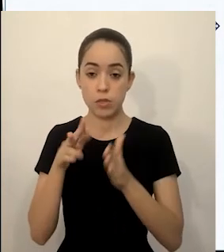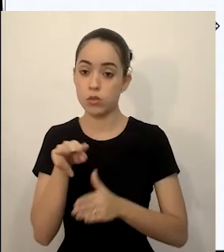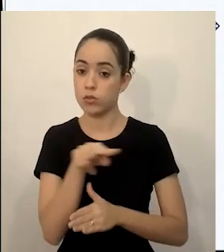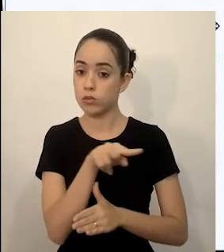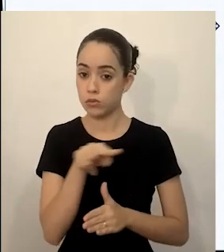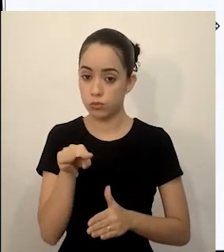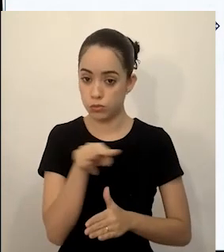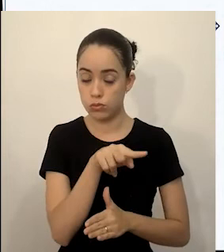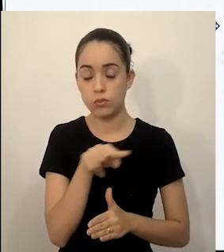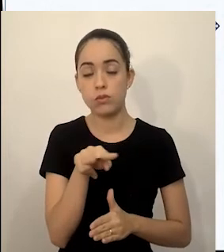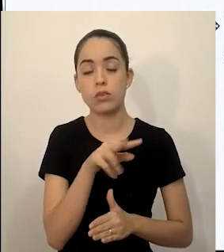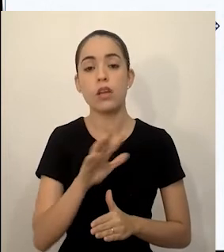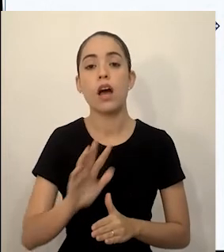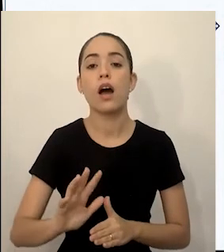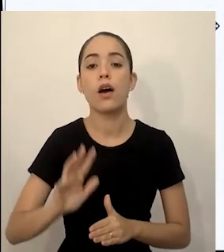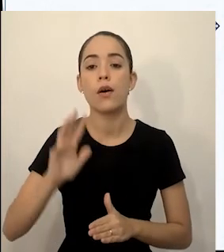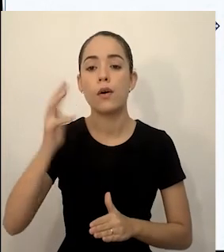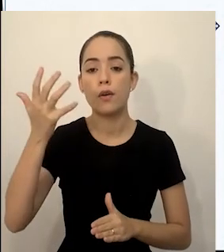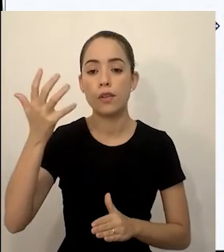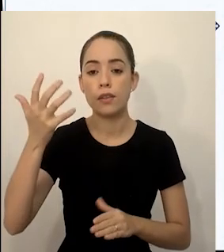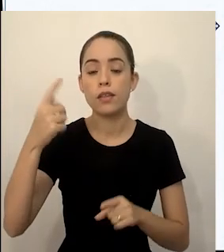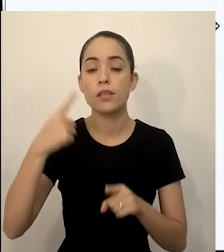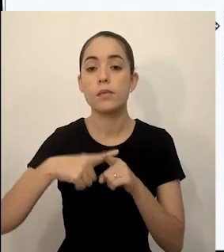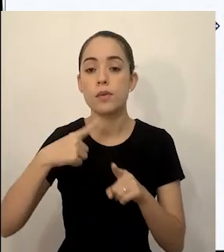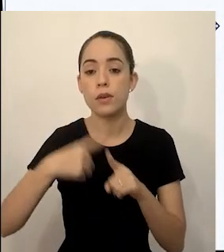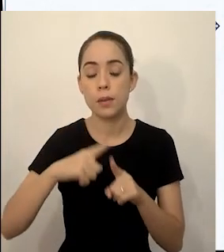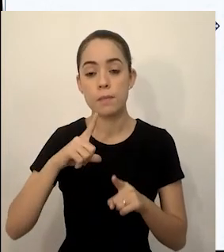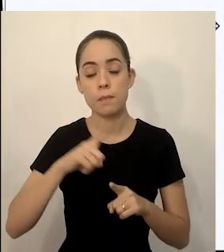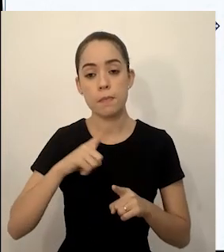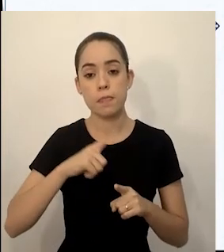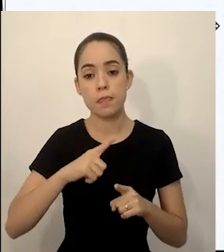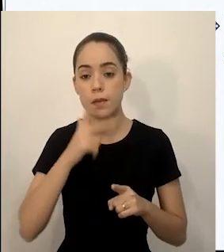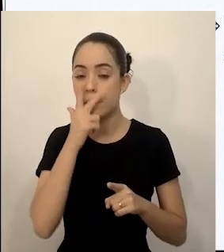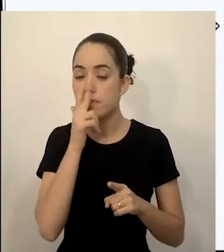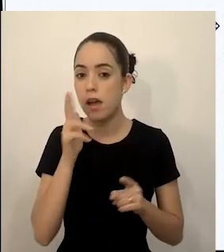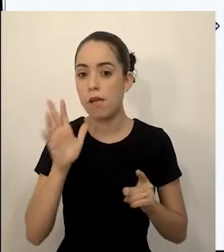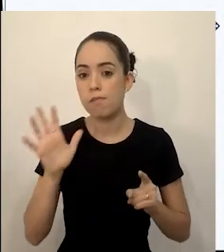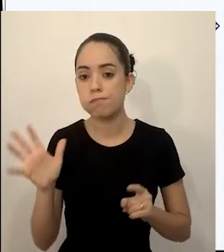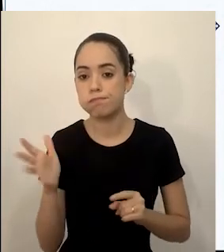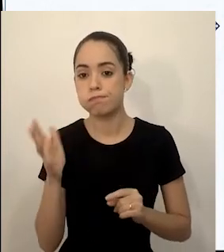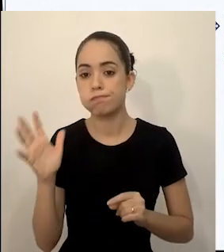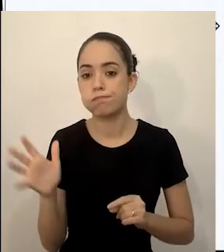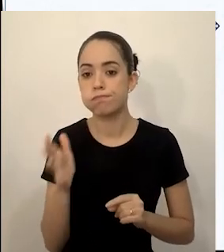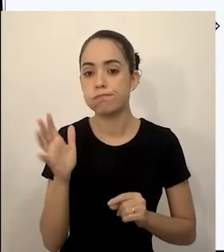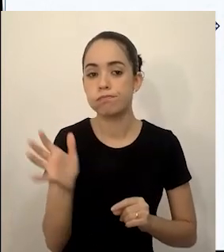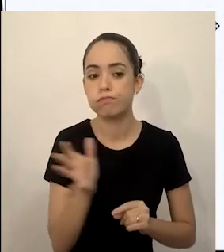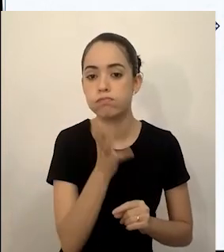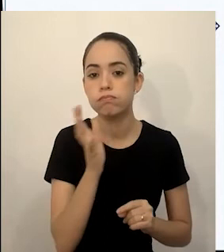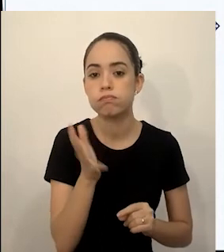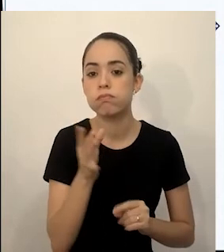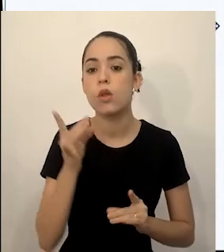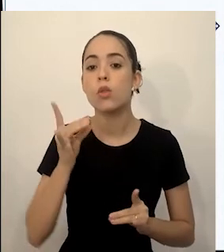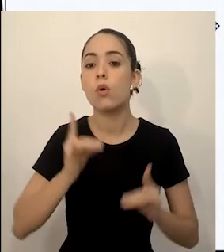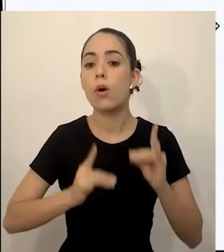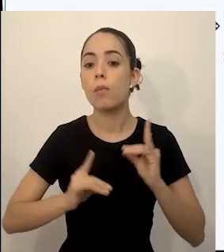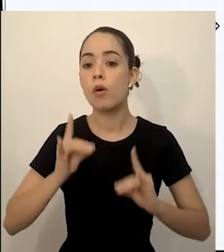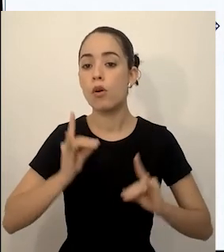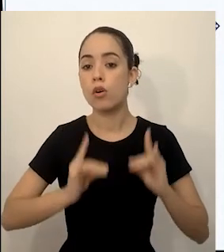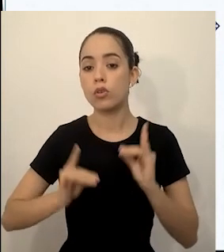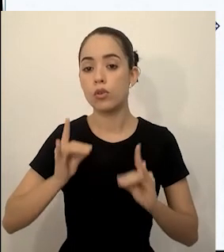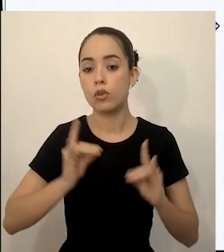Ambas as fases são desencadeadas pela estimulação do